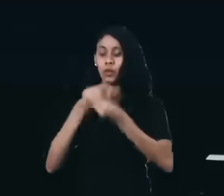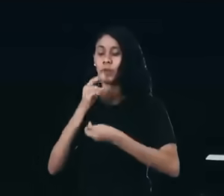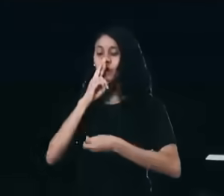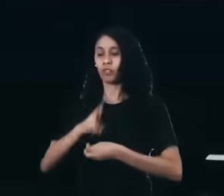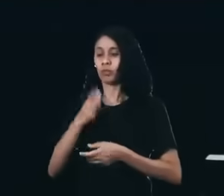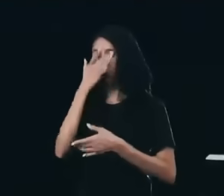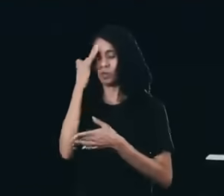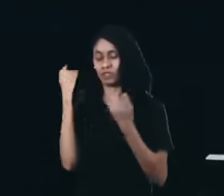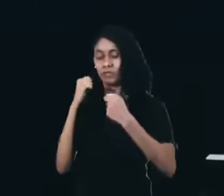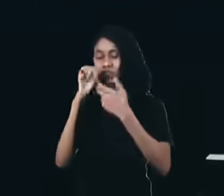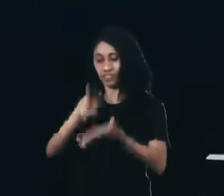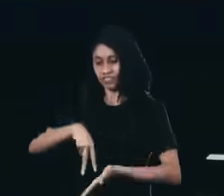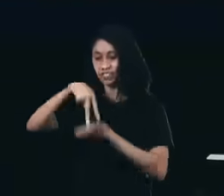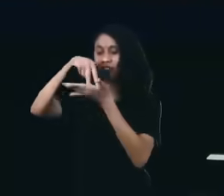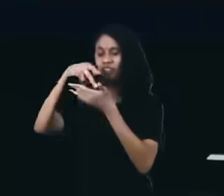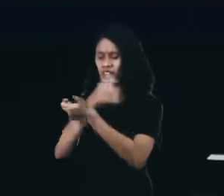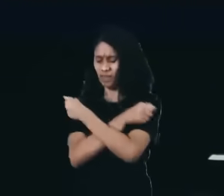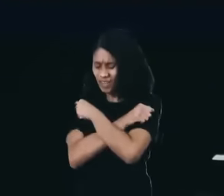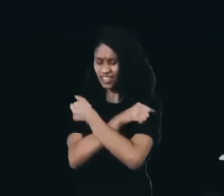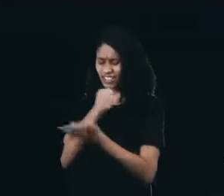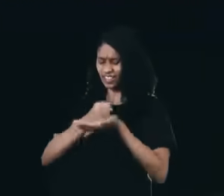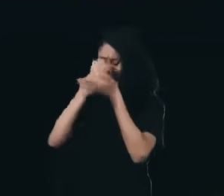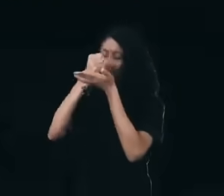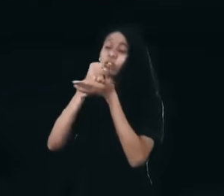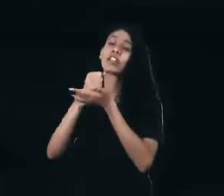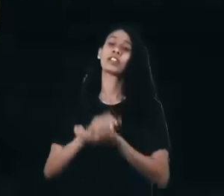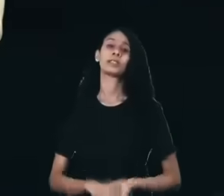mulher que precisa ser erguida, abraçada, ajudada.